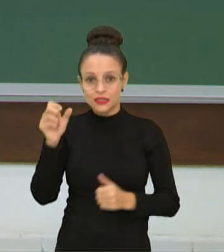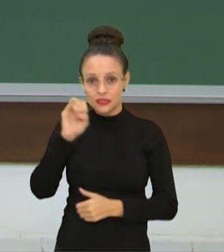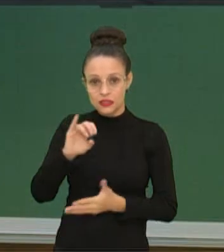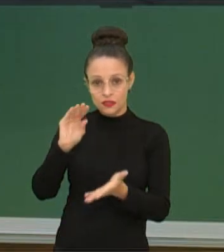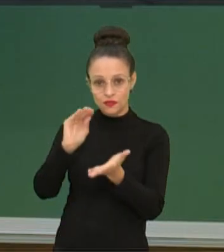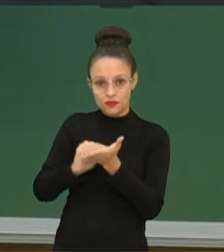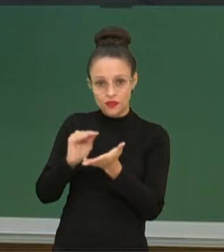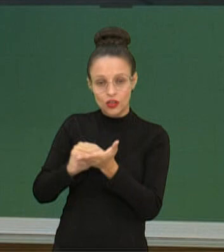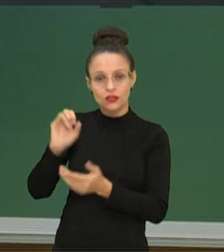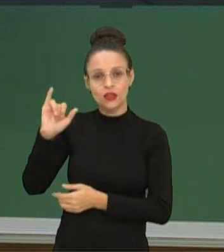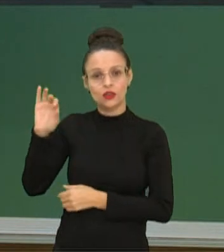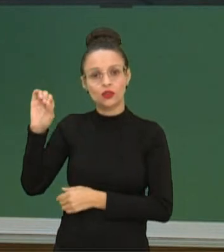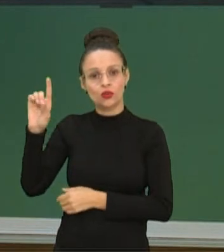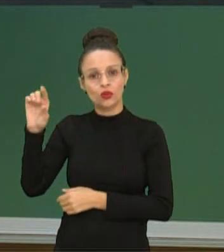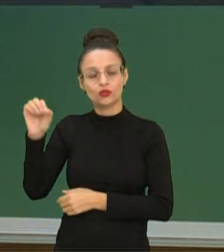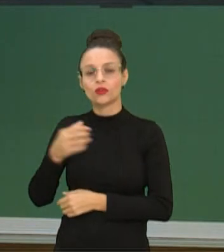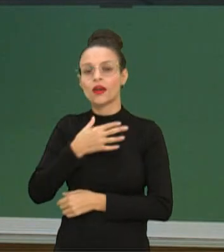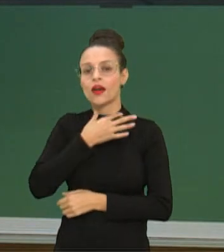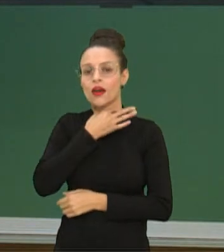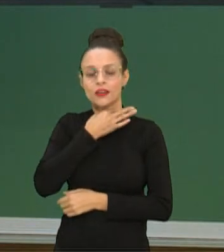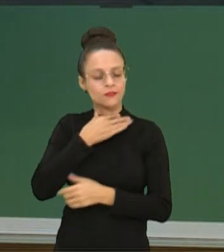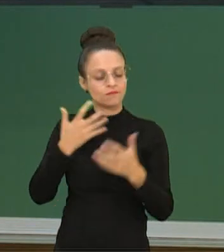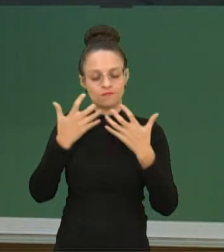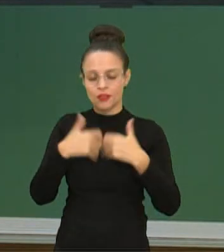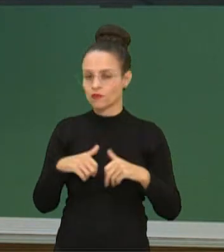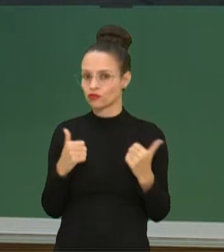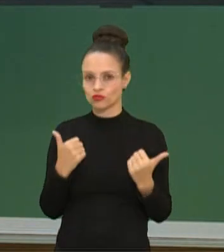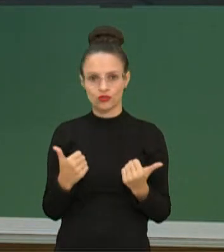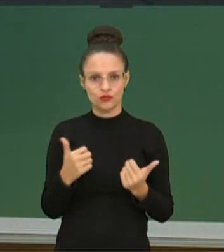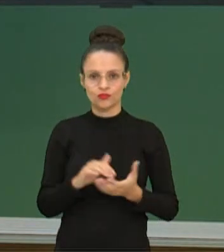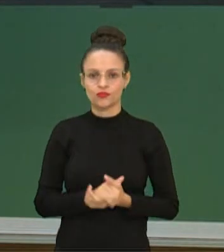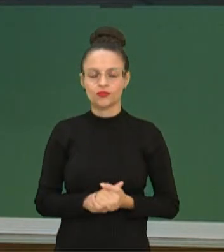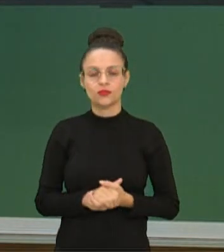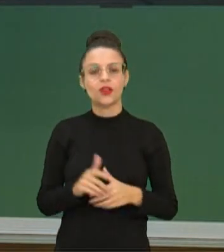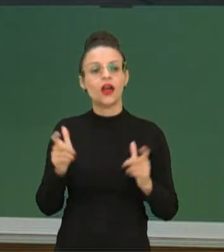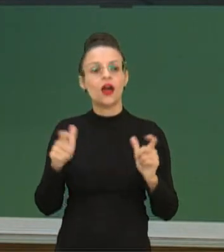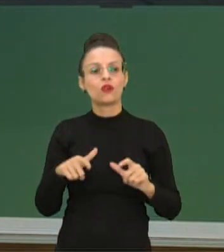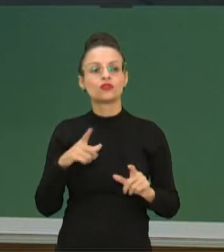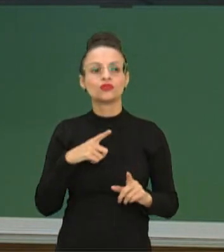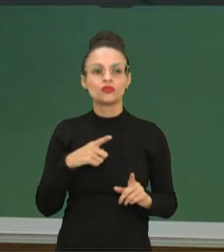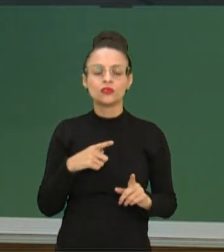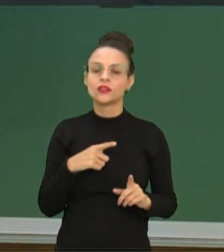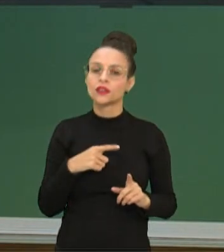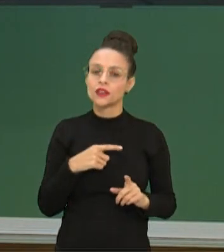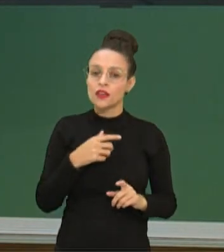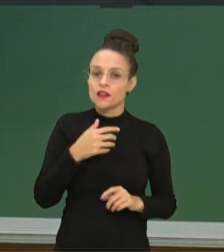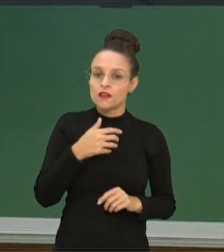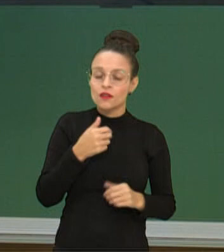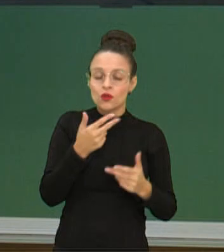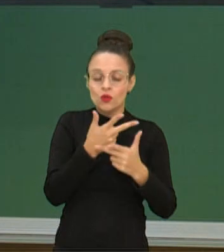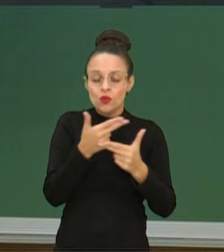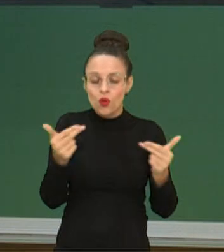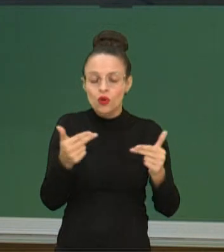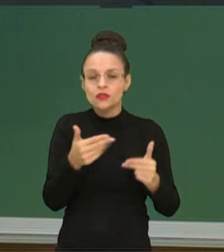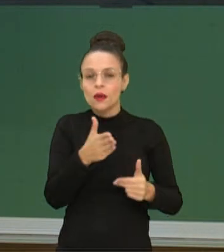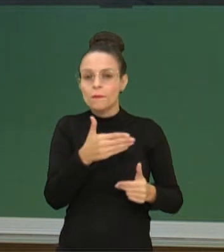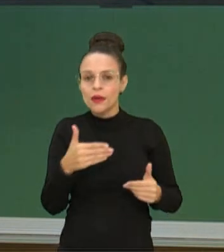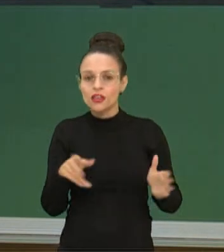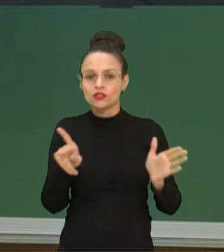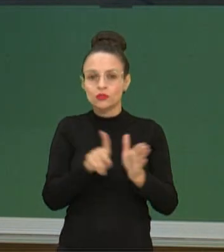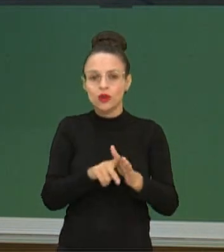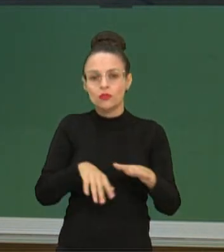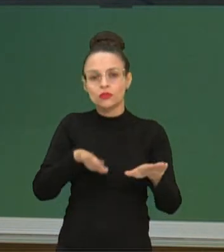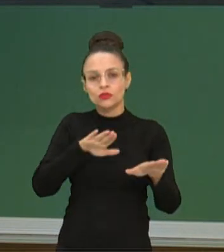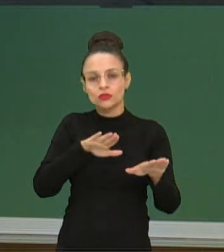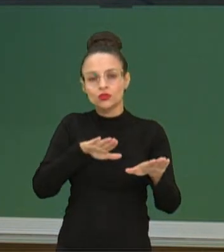iodo, a tireoide não funciona legal, tá? Aonde que tem iodo? Nos frutos do mar, que também não somos todos nós